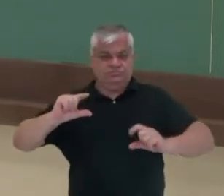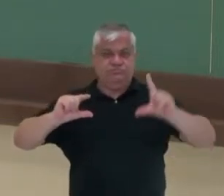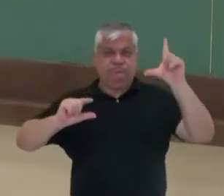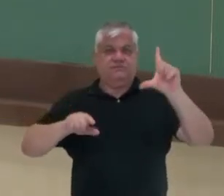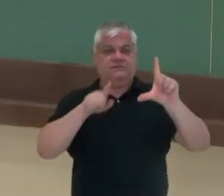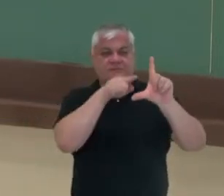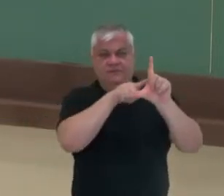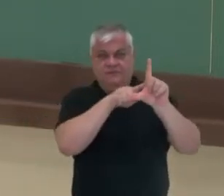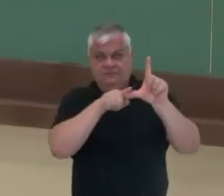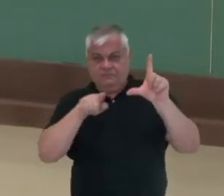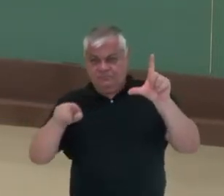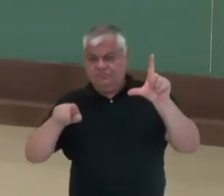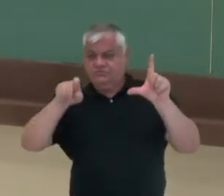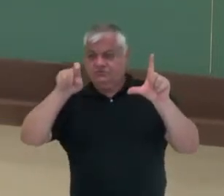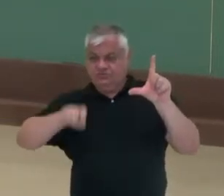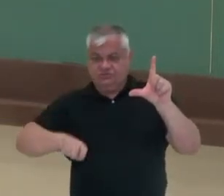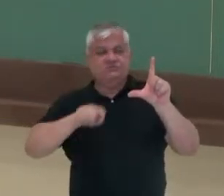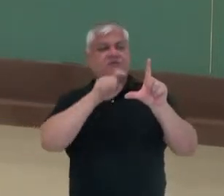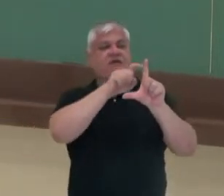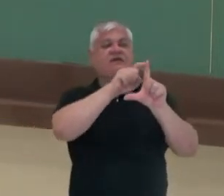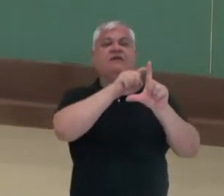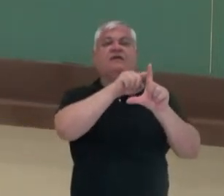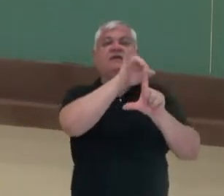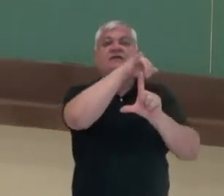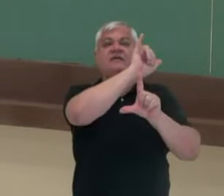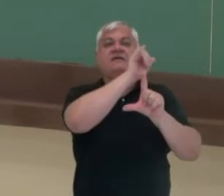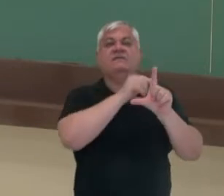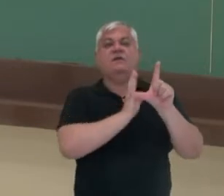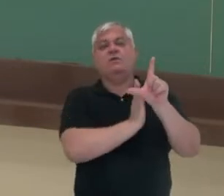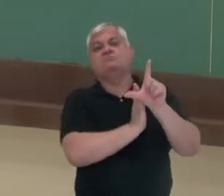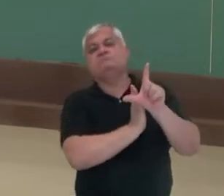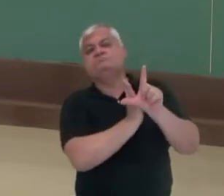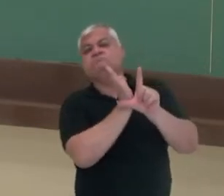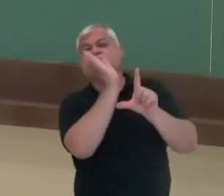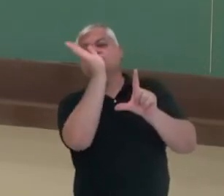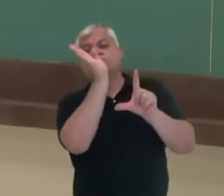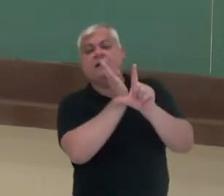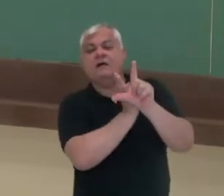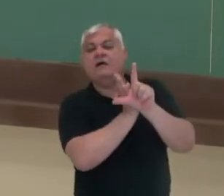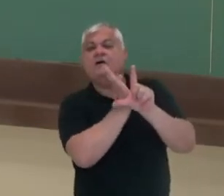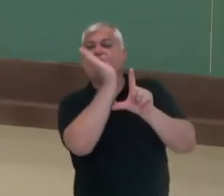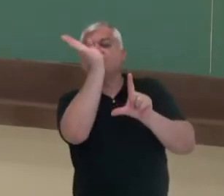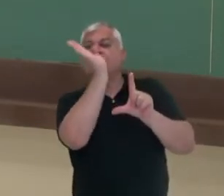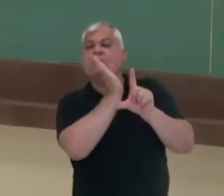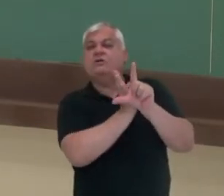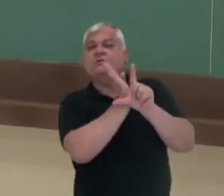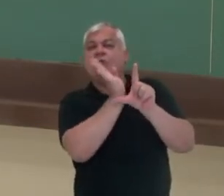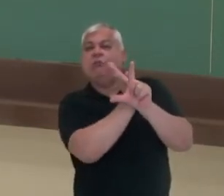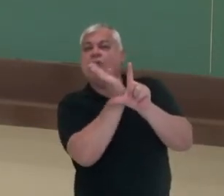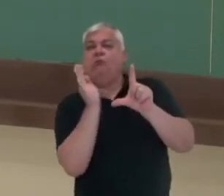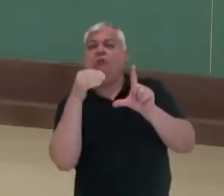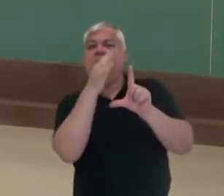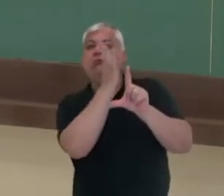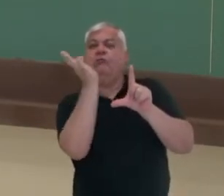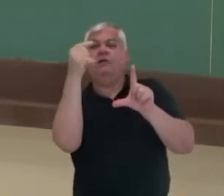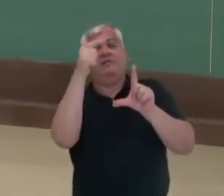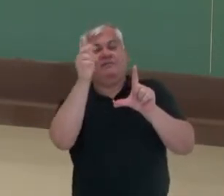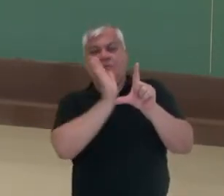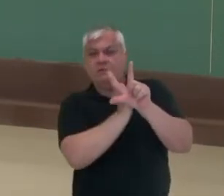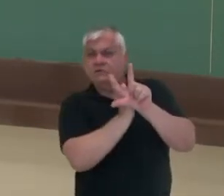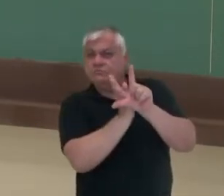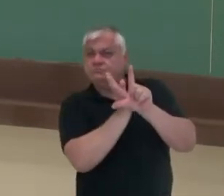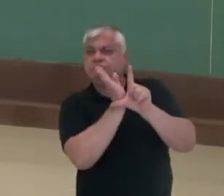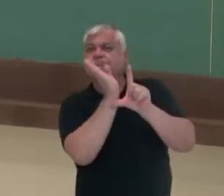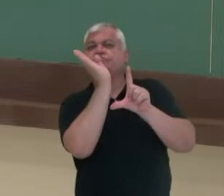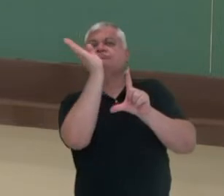semi-reta que está crescendo e ela está crescendo proporcionalmente. Ela não tem quebrados, ela é uma